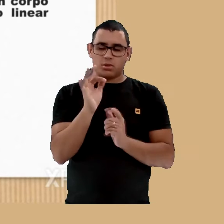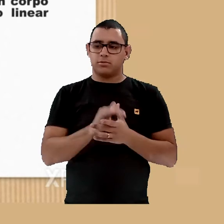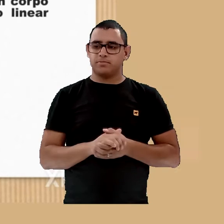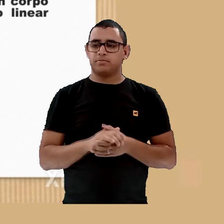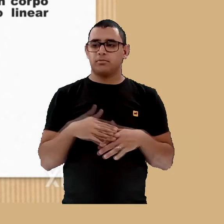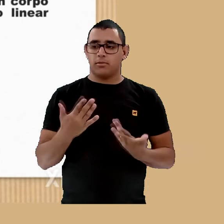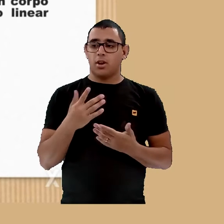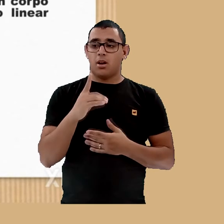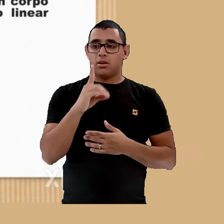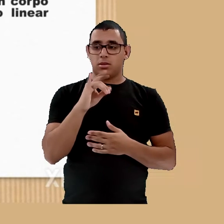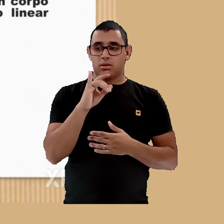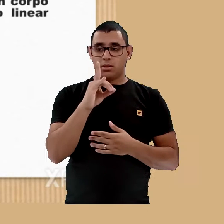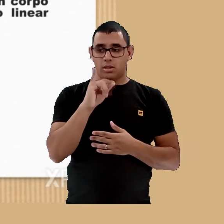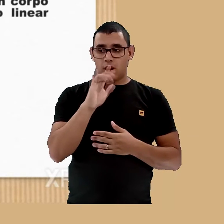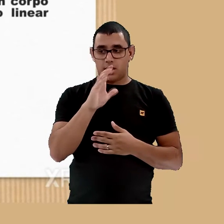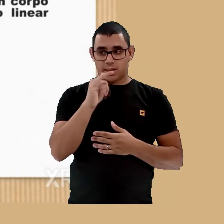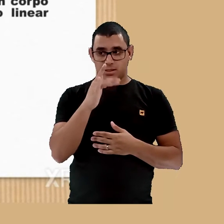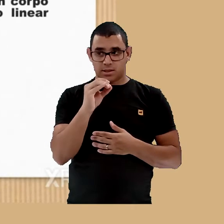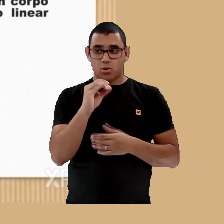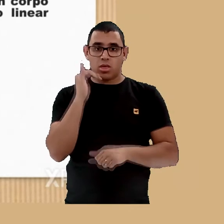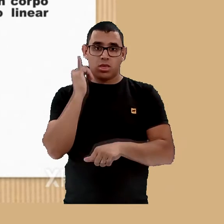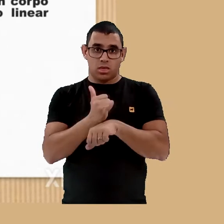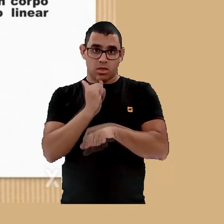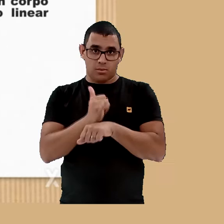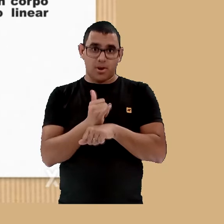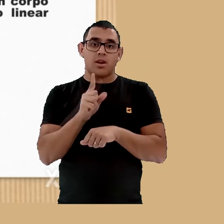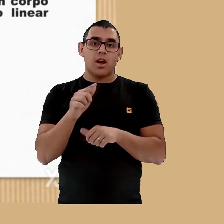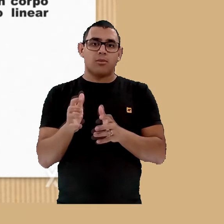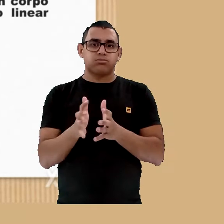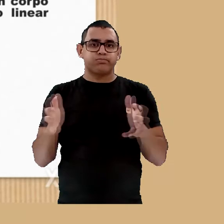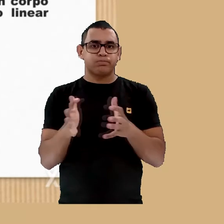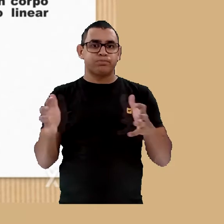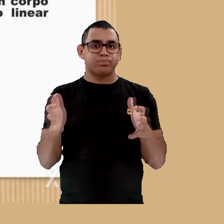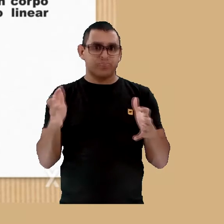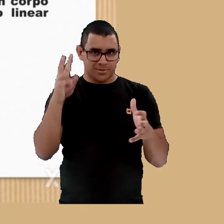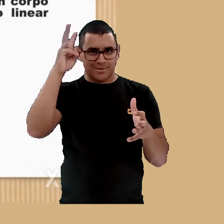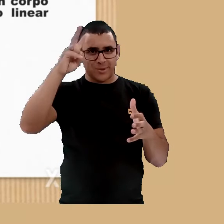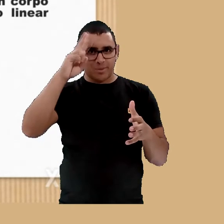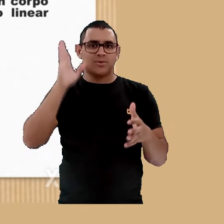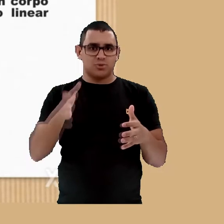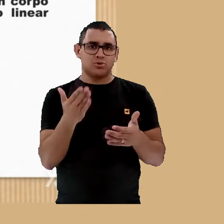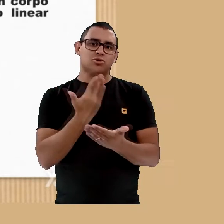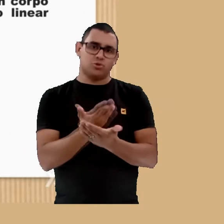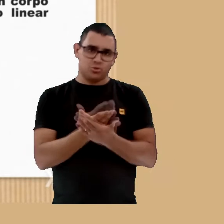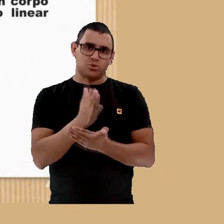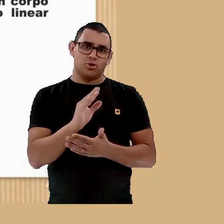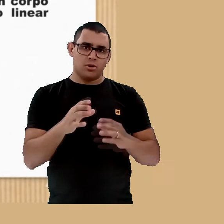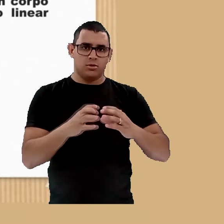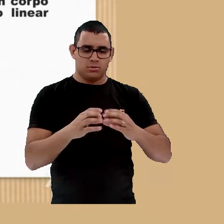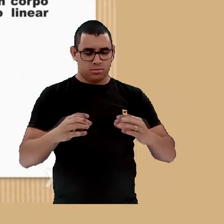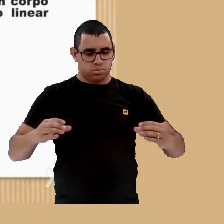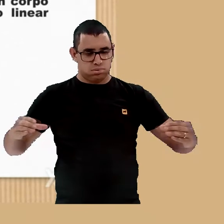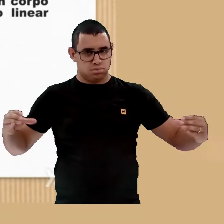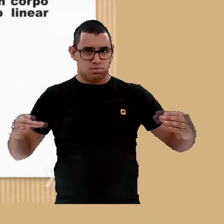dimensão do corpo. E um exemplo clássico é uma barra de ferro, por exemplo, que é aquecida e ocorreu uma dilatação dessa barra,